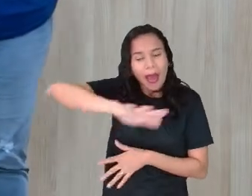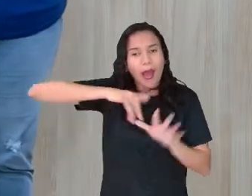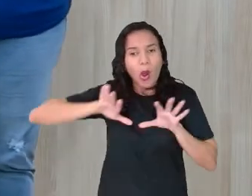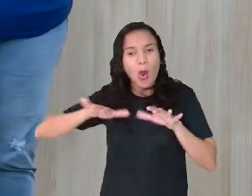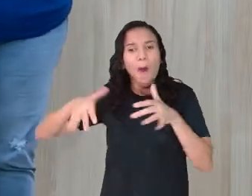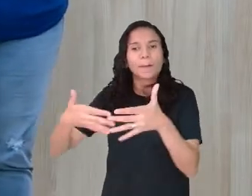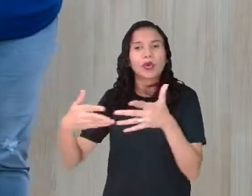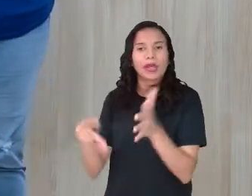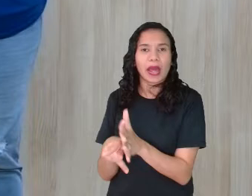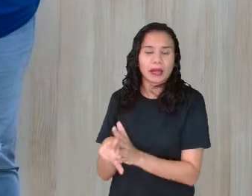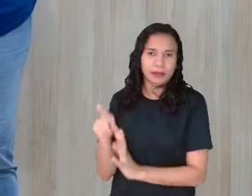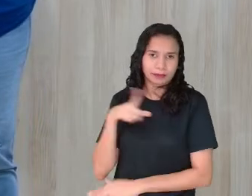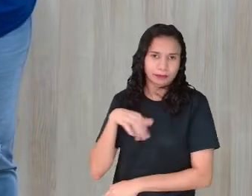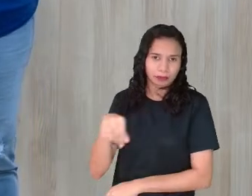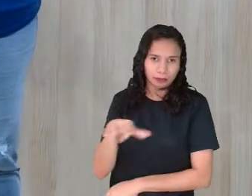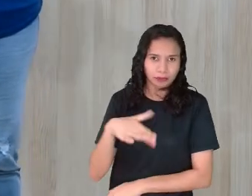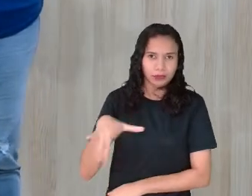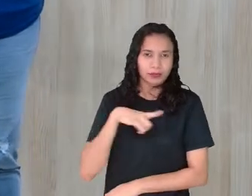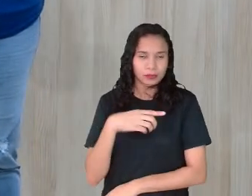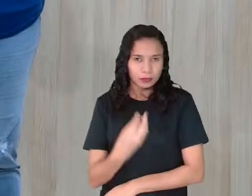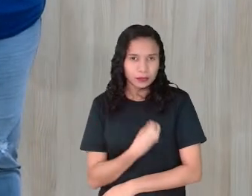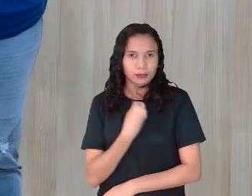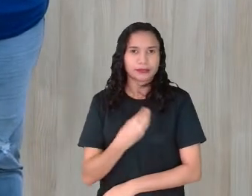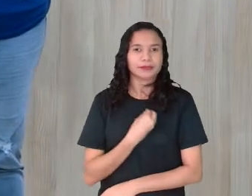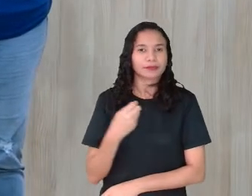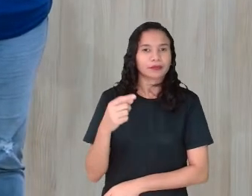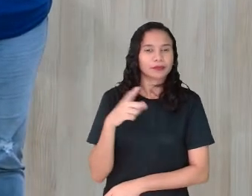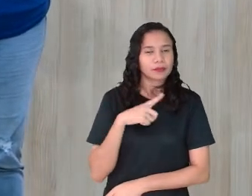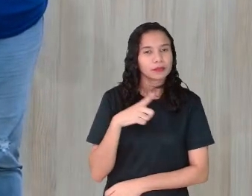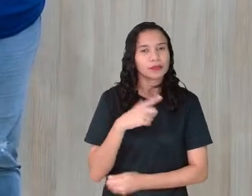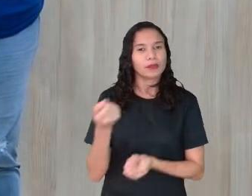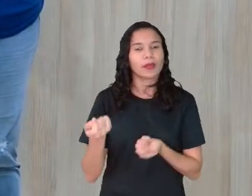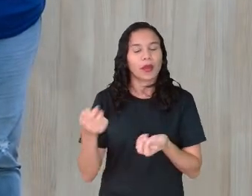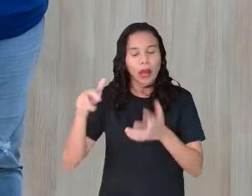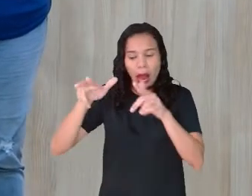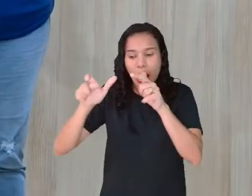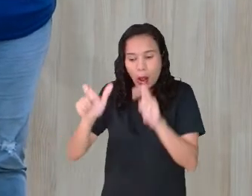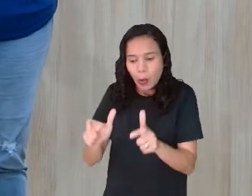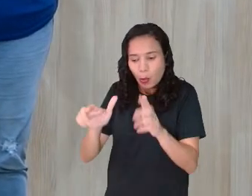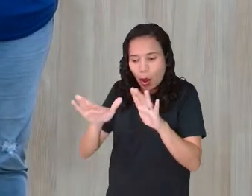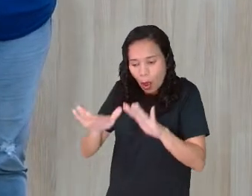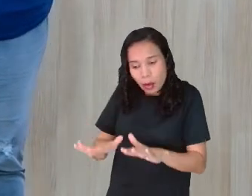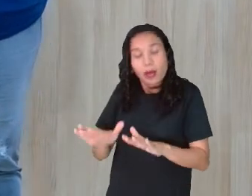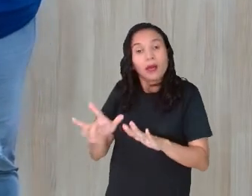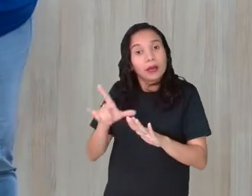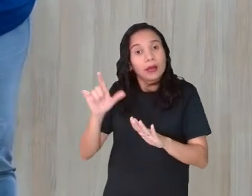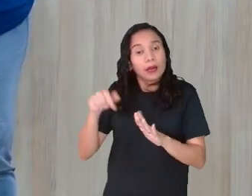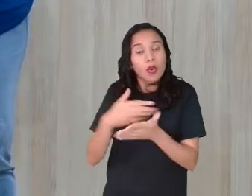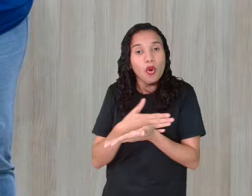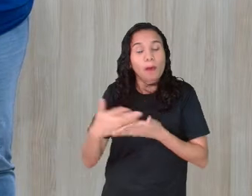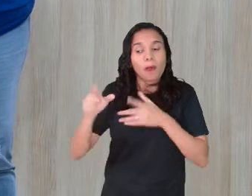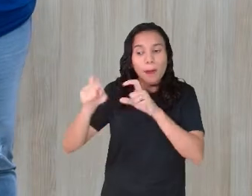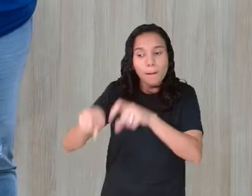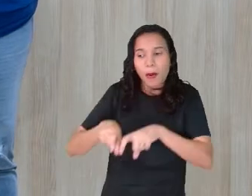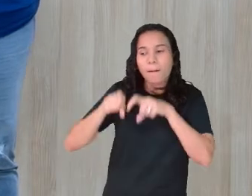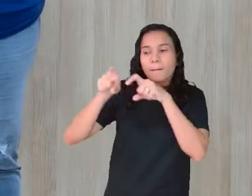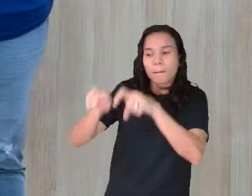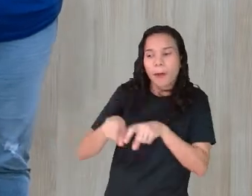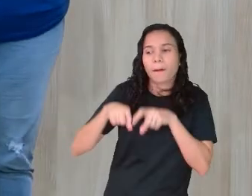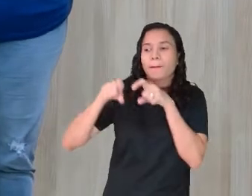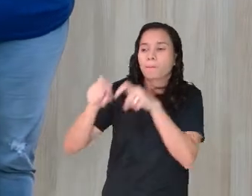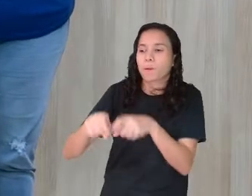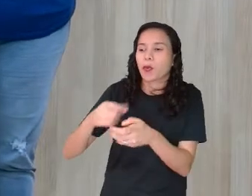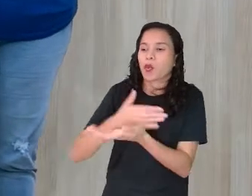para aquela comunidade ali toda que estava assentada naquele local. Então, quando começou-se a agricultura no